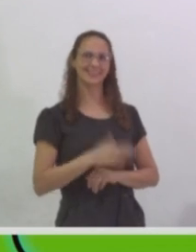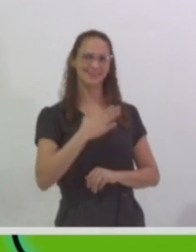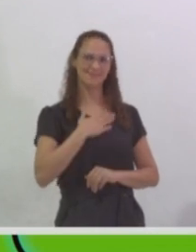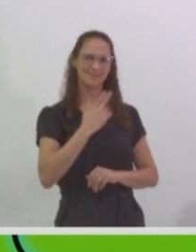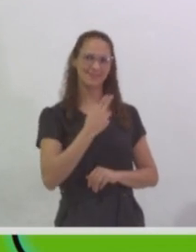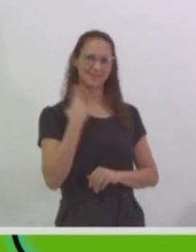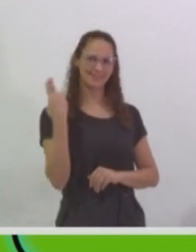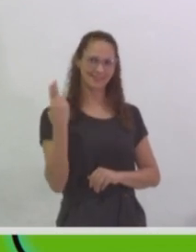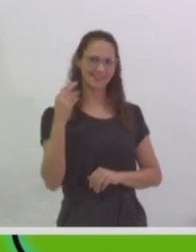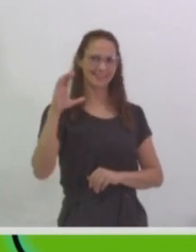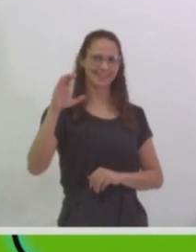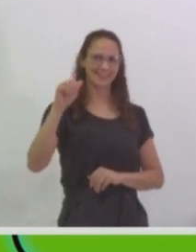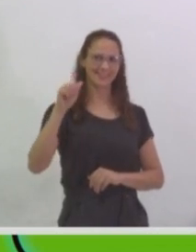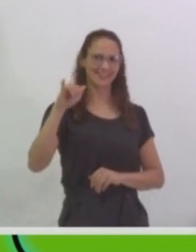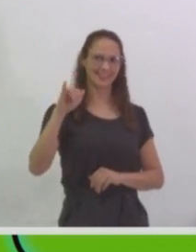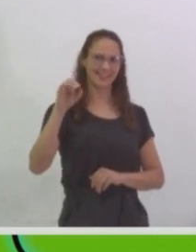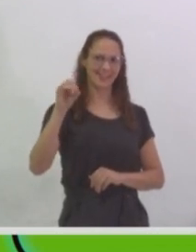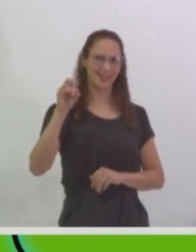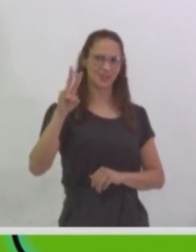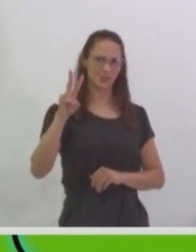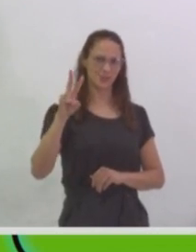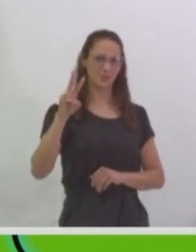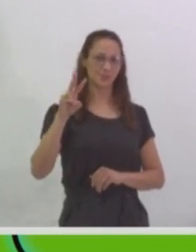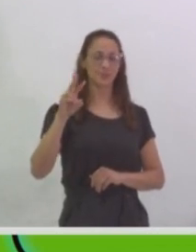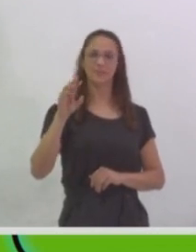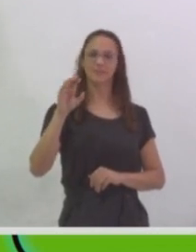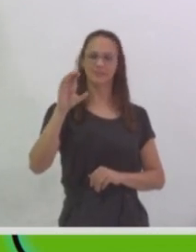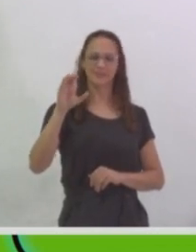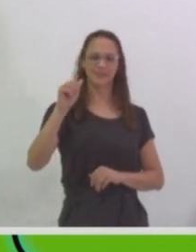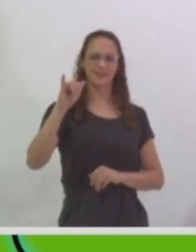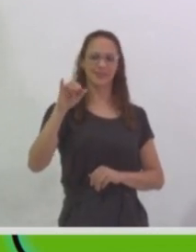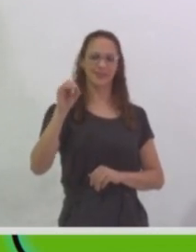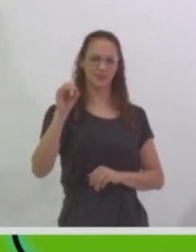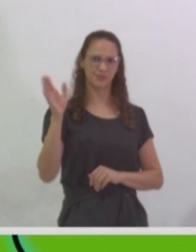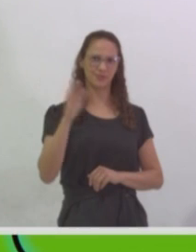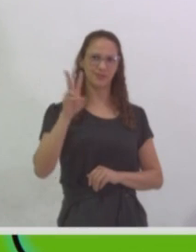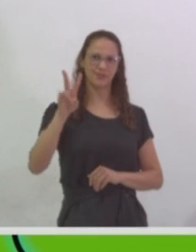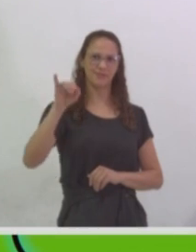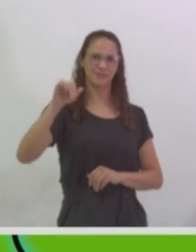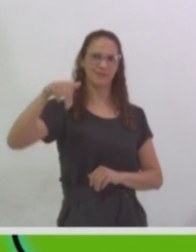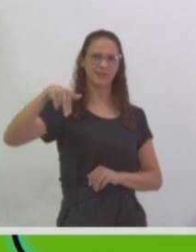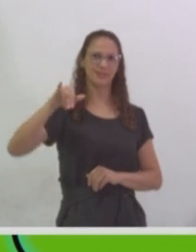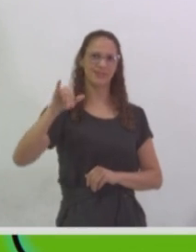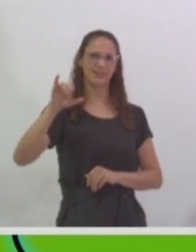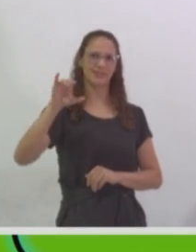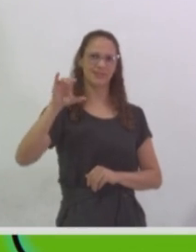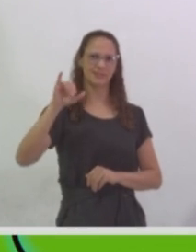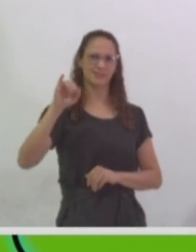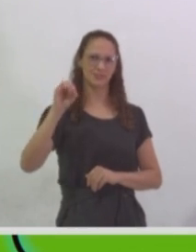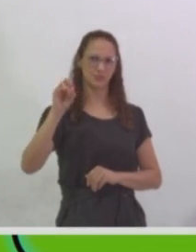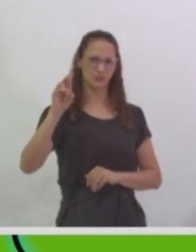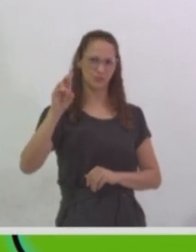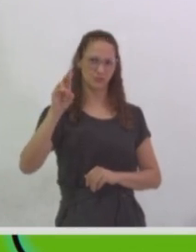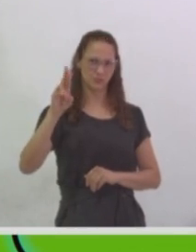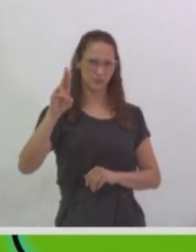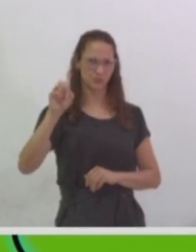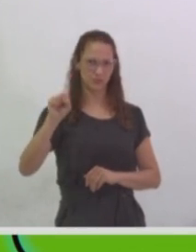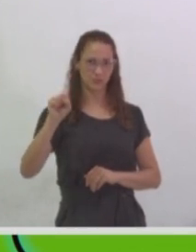é Caio Vinícius. Heitor, letra C.